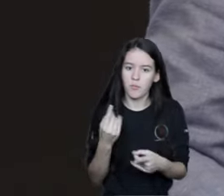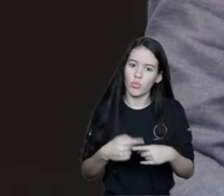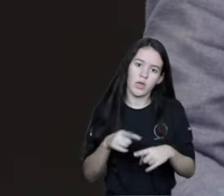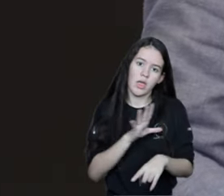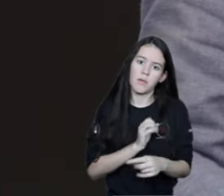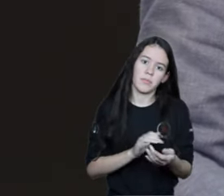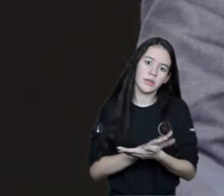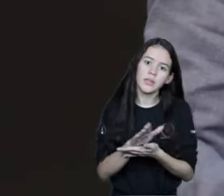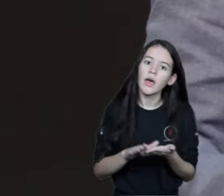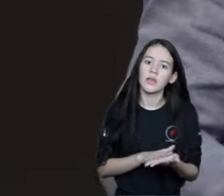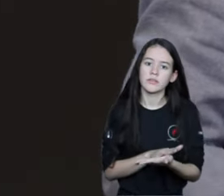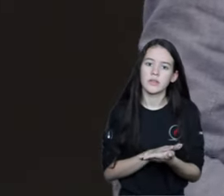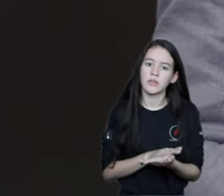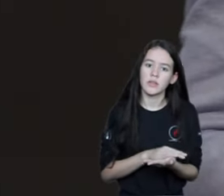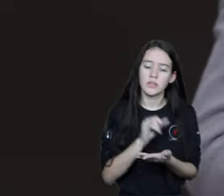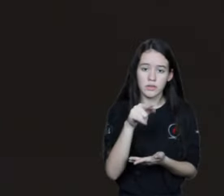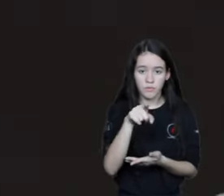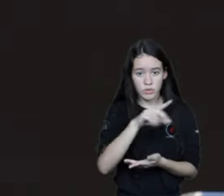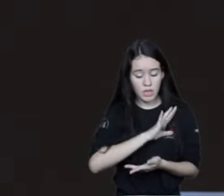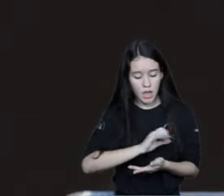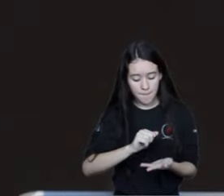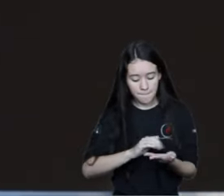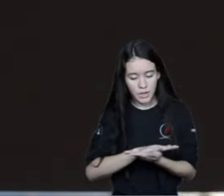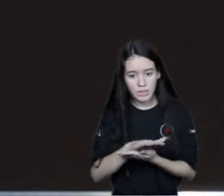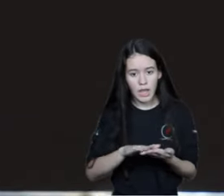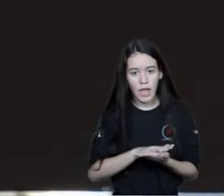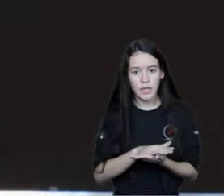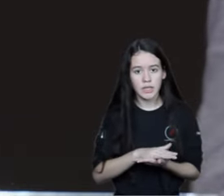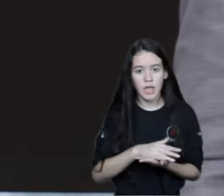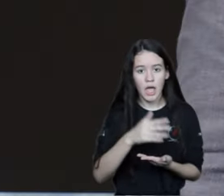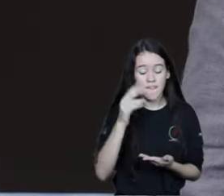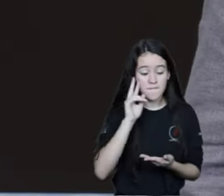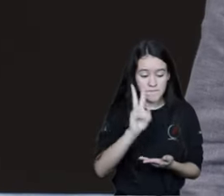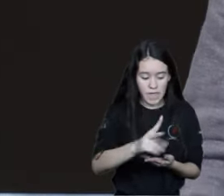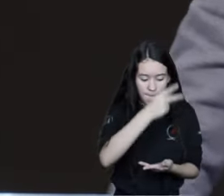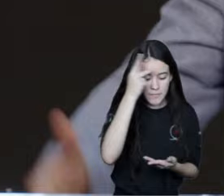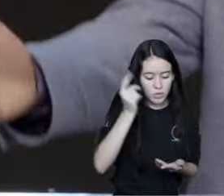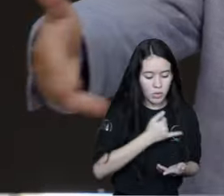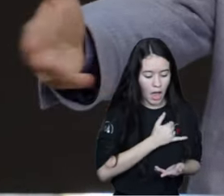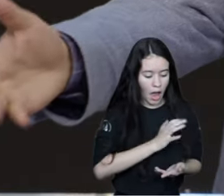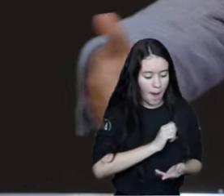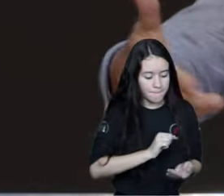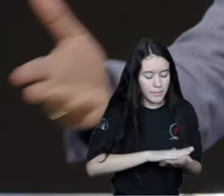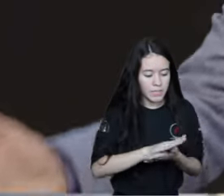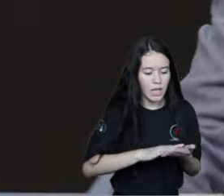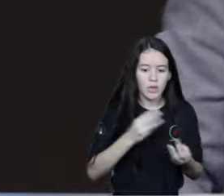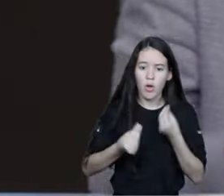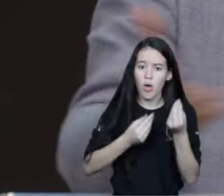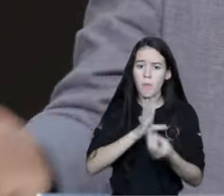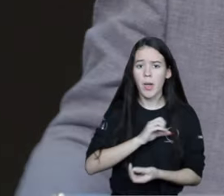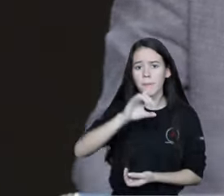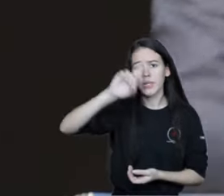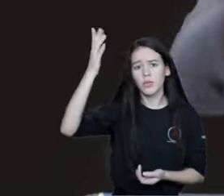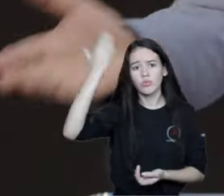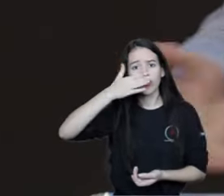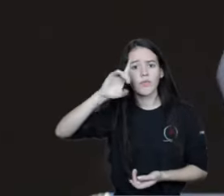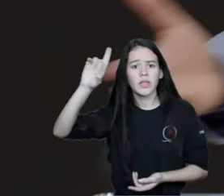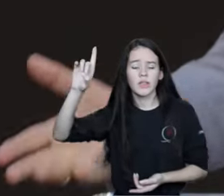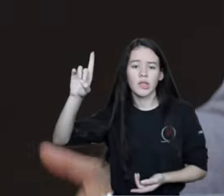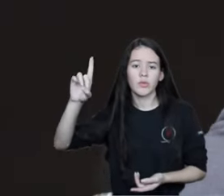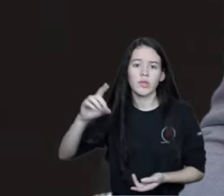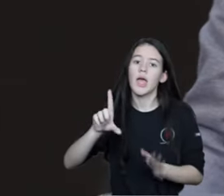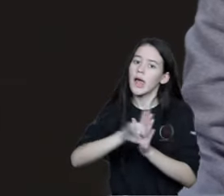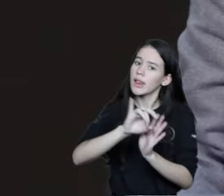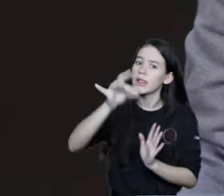ama e se você não ama o irmão que vê não vai amar Deus que não vê isso aqui isso é um leis espirituais que